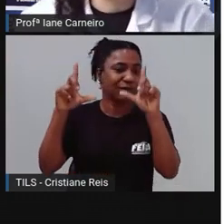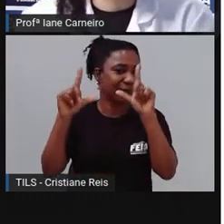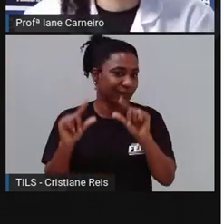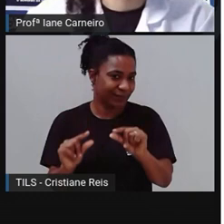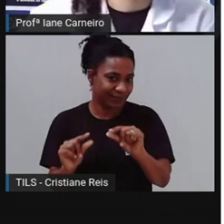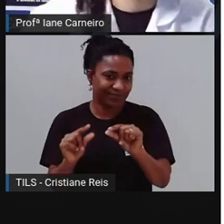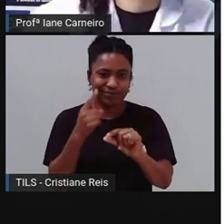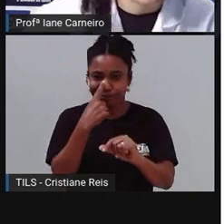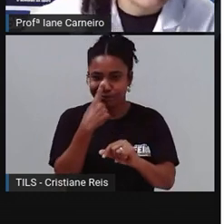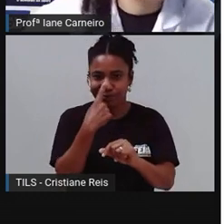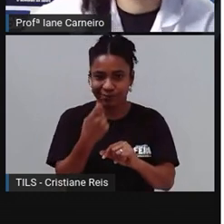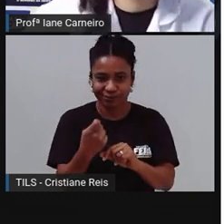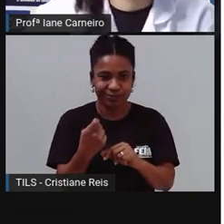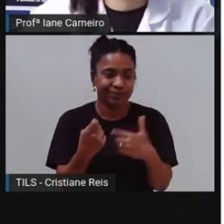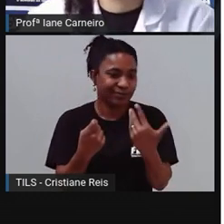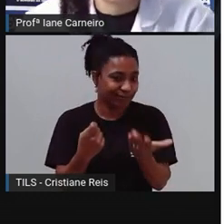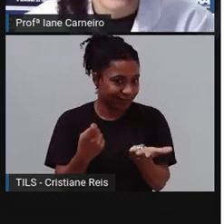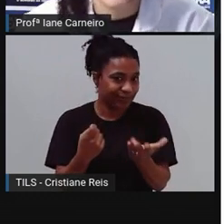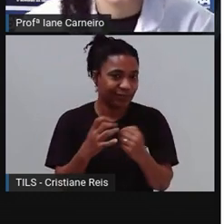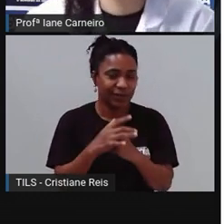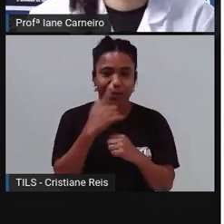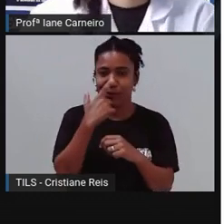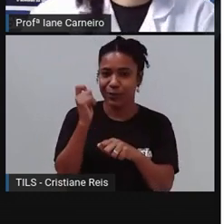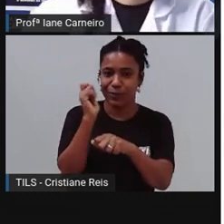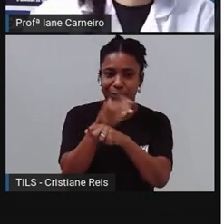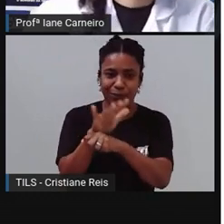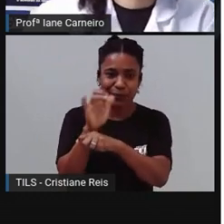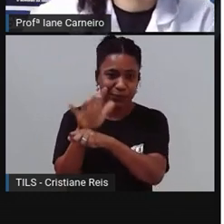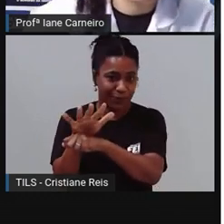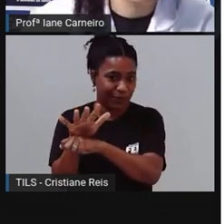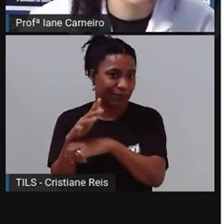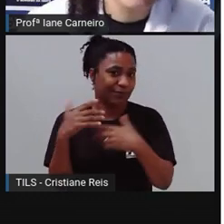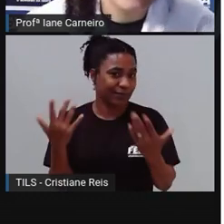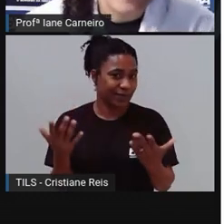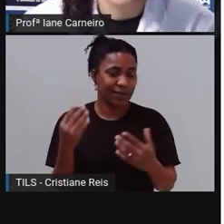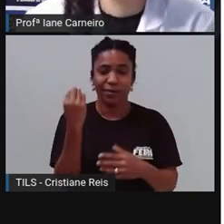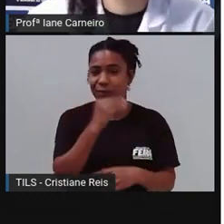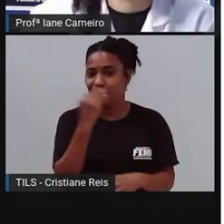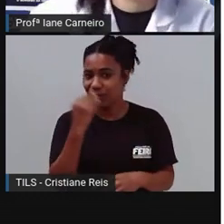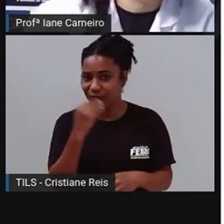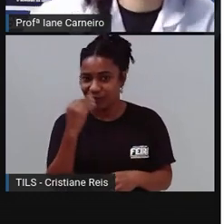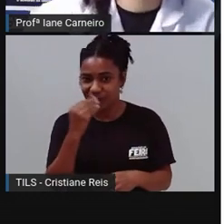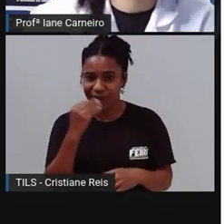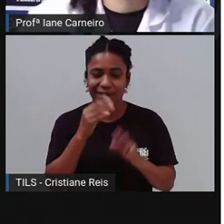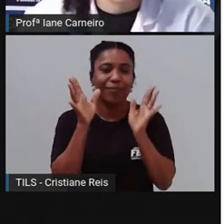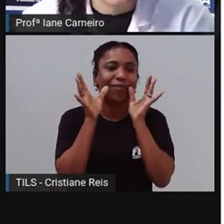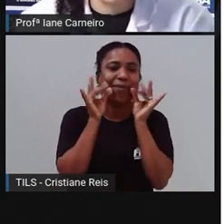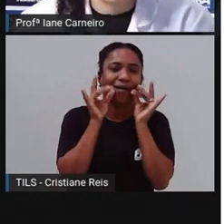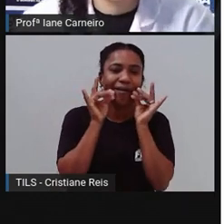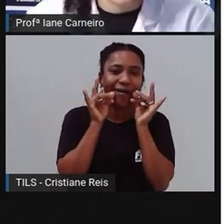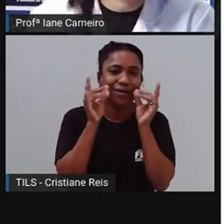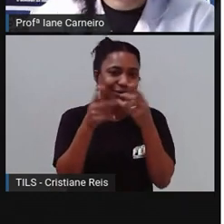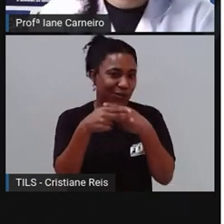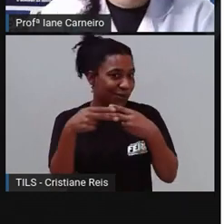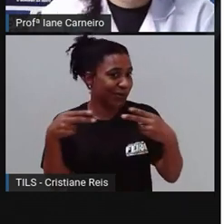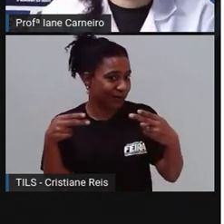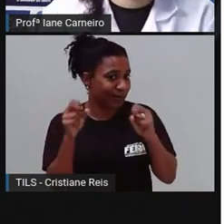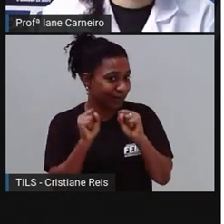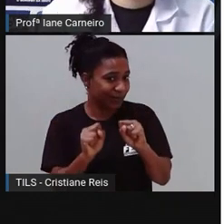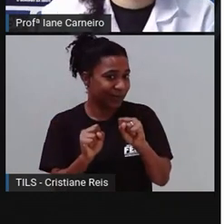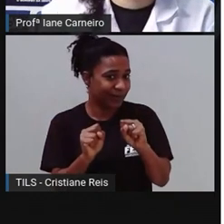evitar, né, tanto descarte desnecessário? Será que daria para reaproveitar alguma embalagem, alguma coisa, né?